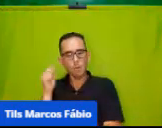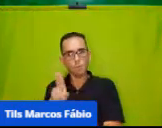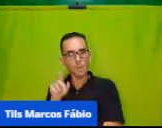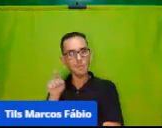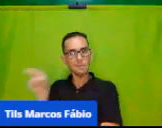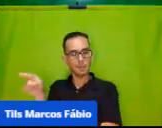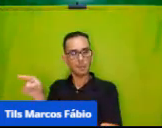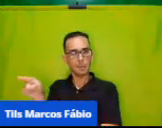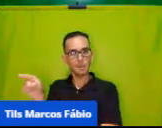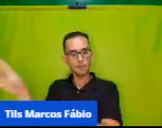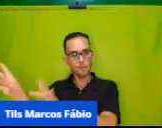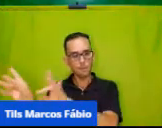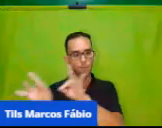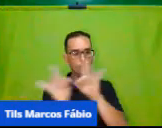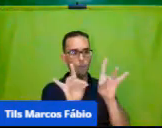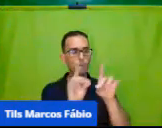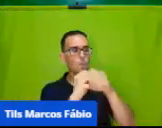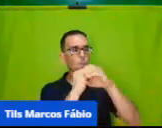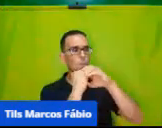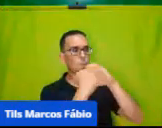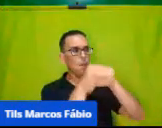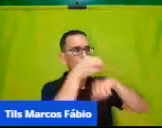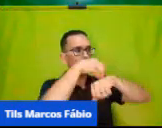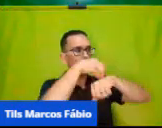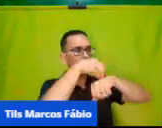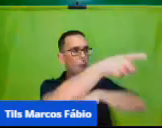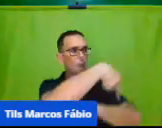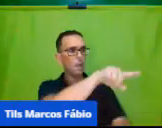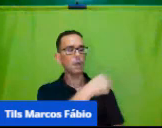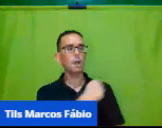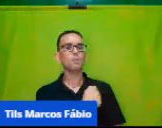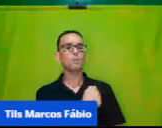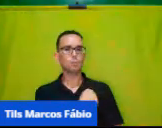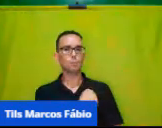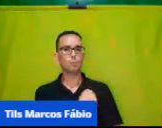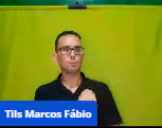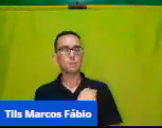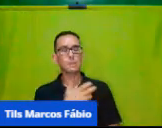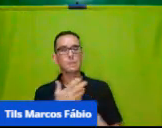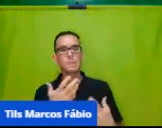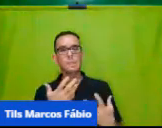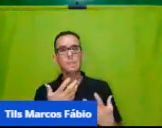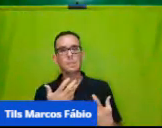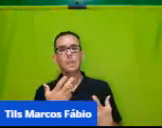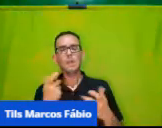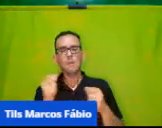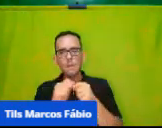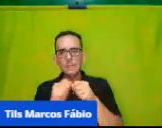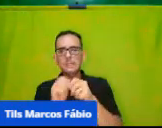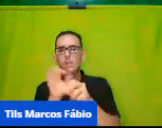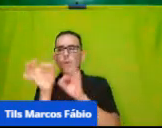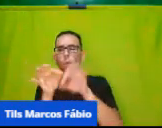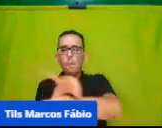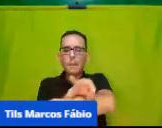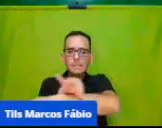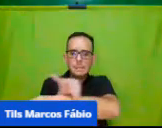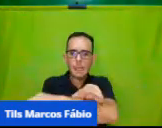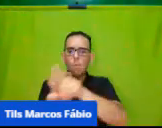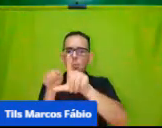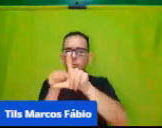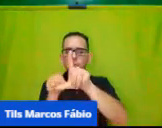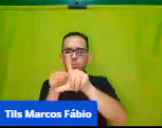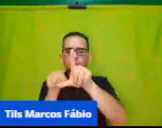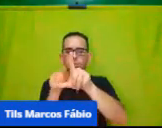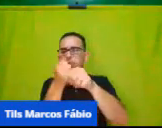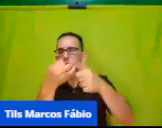para poder compartilhar com os alunos, né, como fazer a medição e tudo mais.